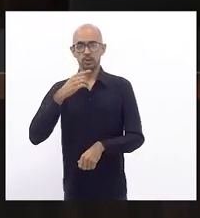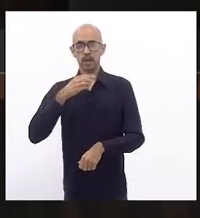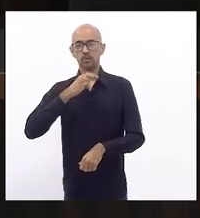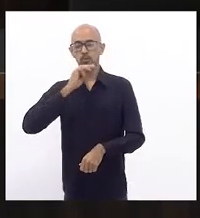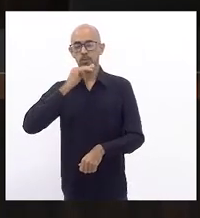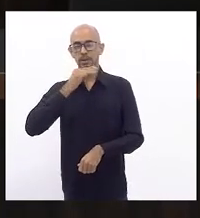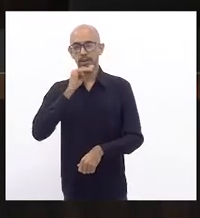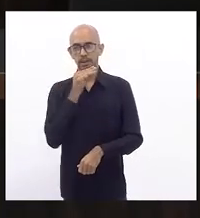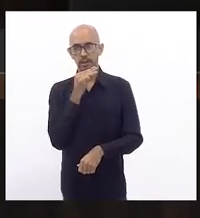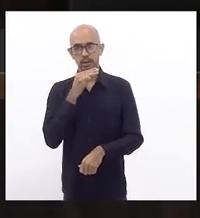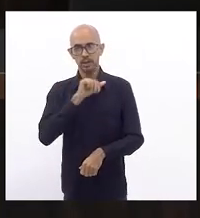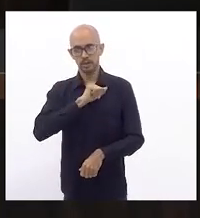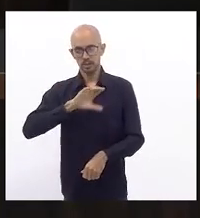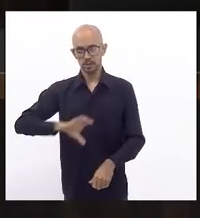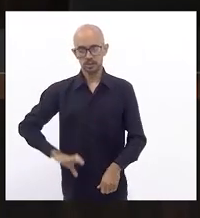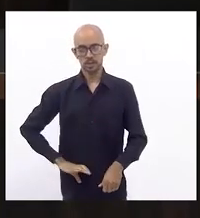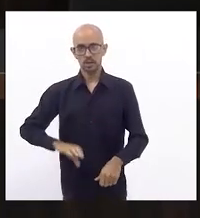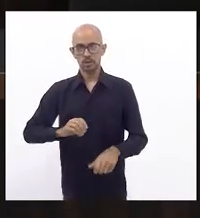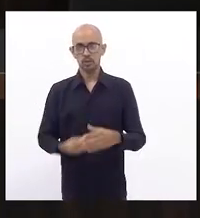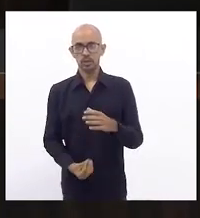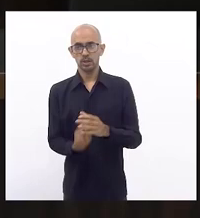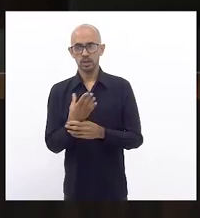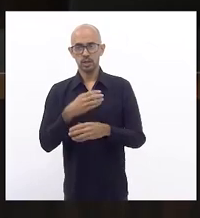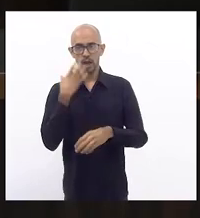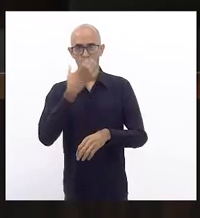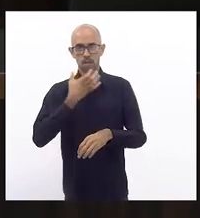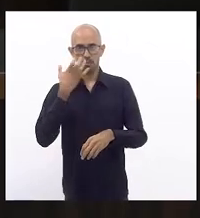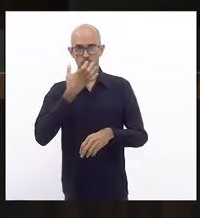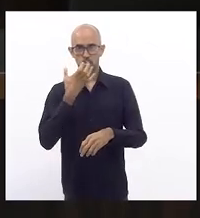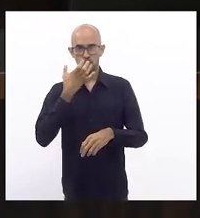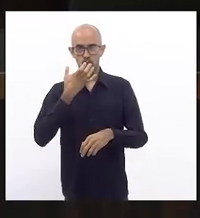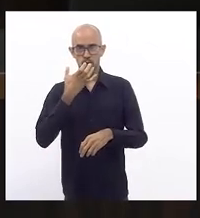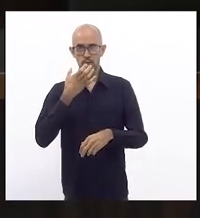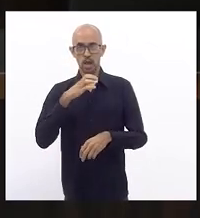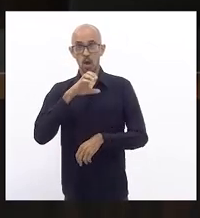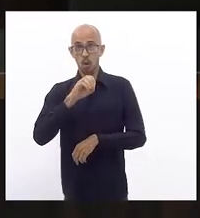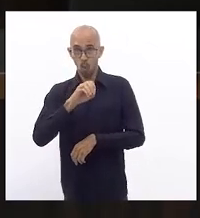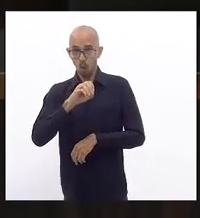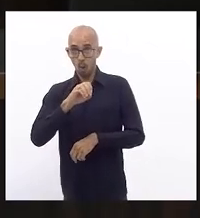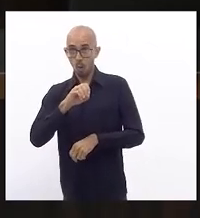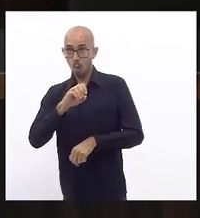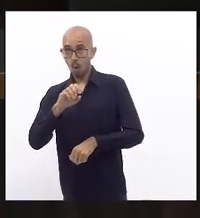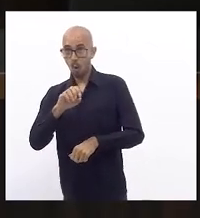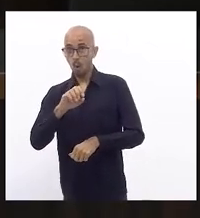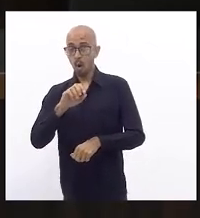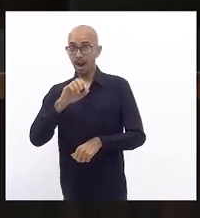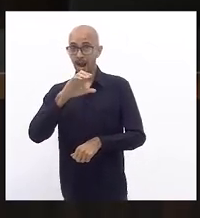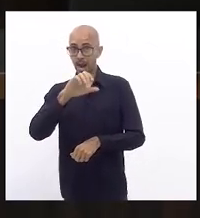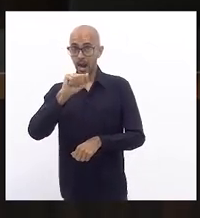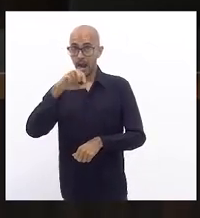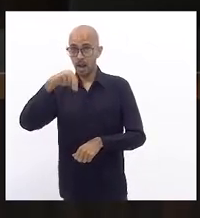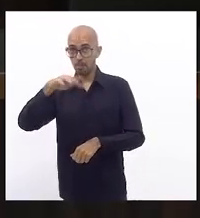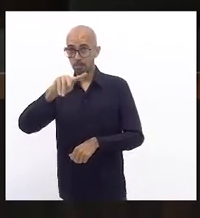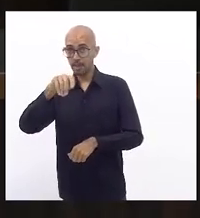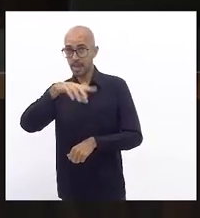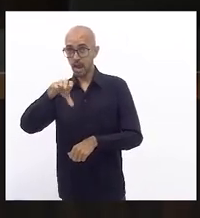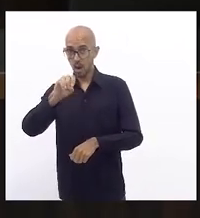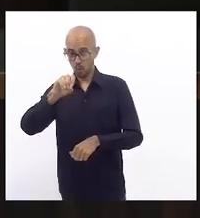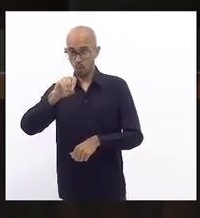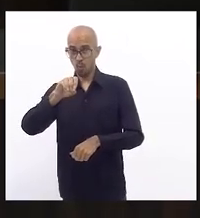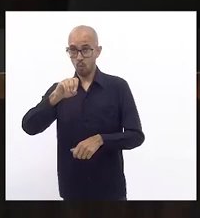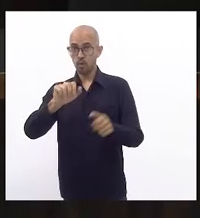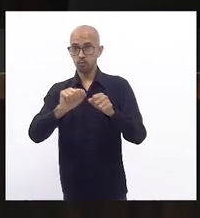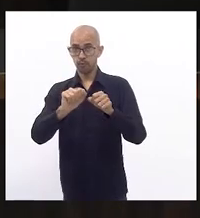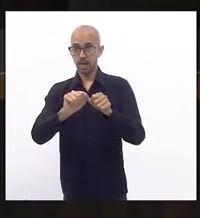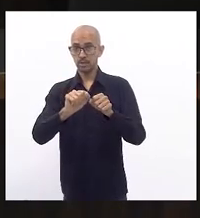Mangueira, André Siciliano, que torna a música O Campeão, composição de Neguinho da Beija-Flor, o hino oficial